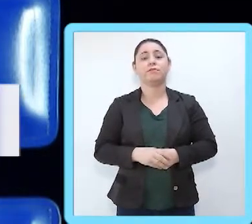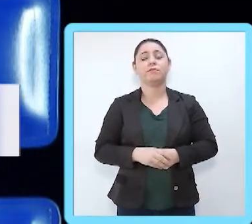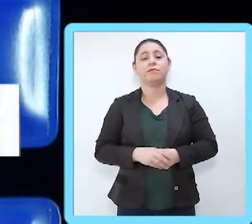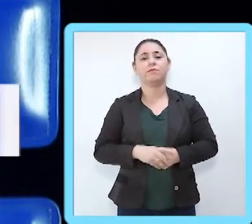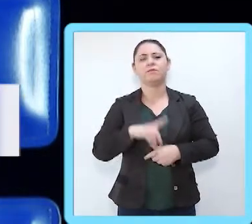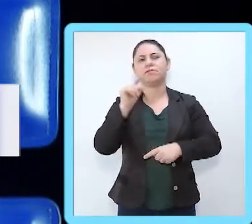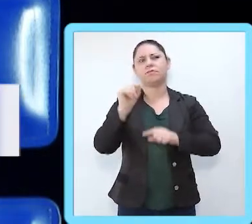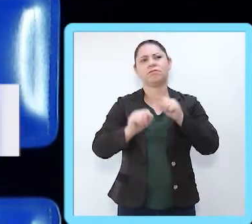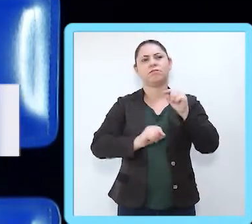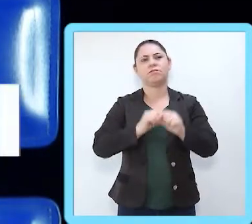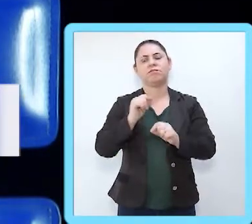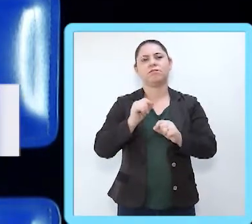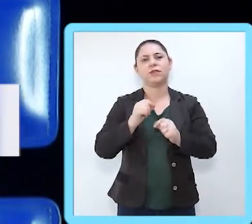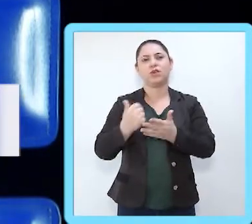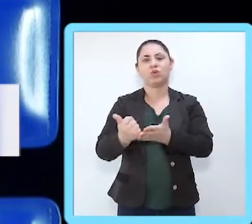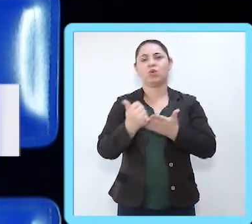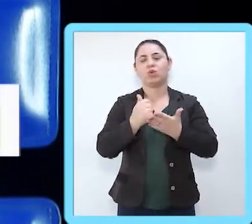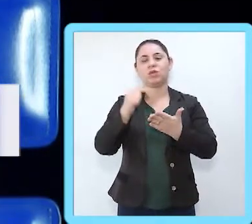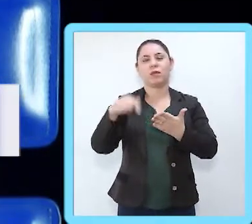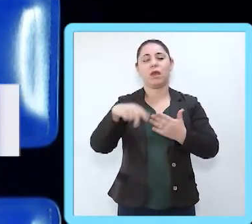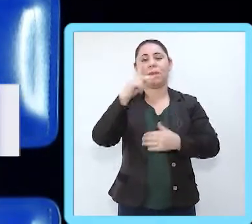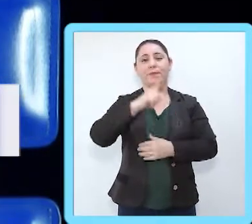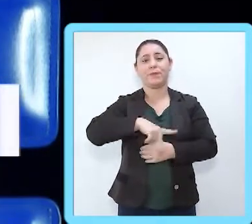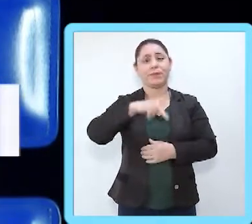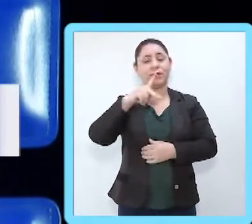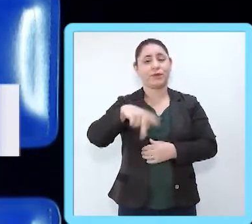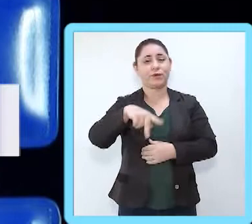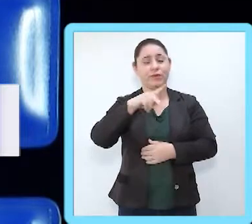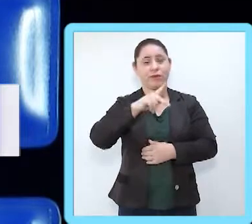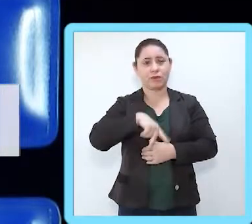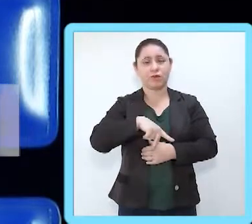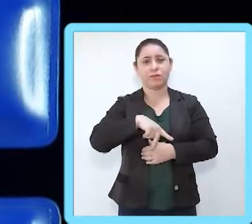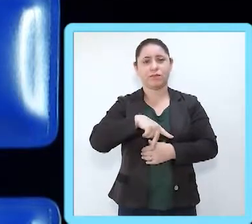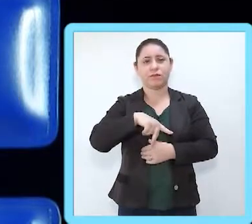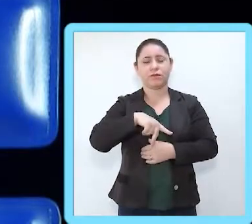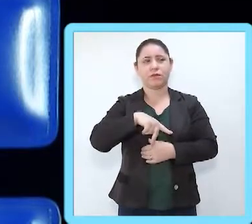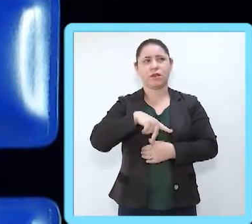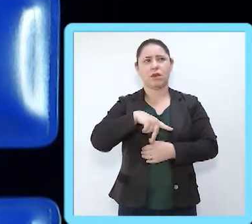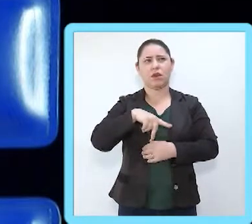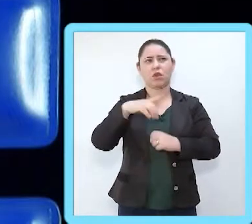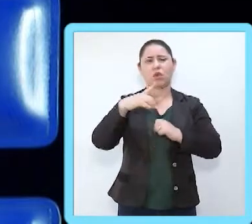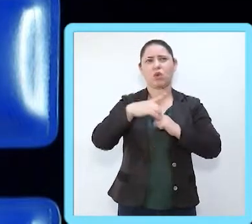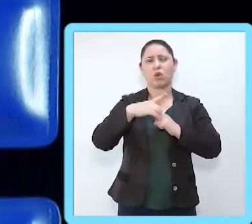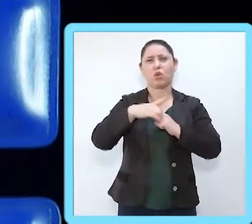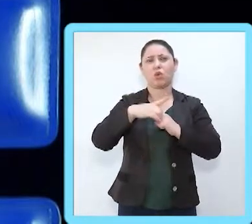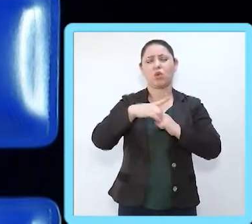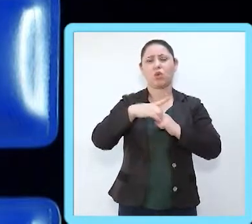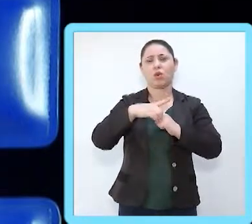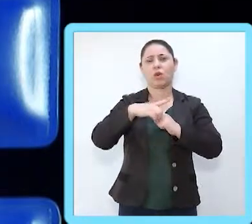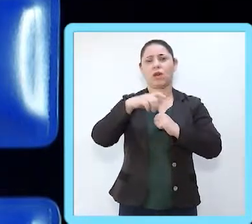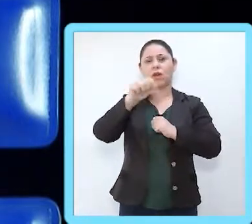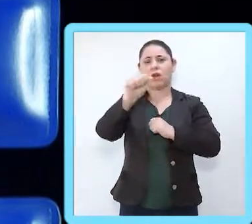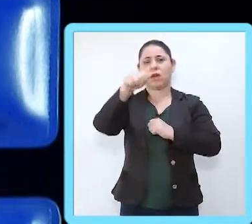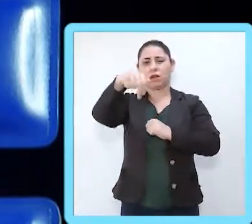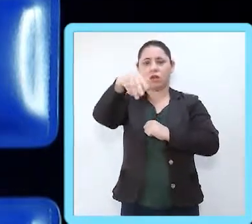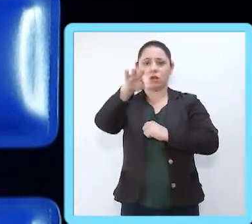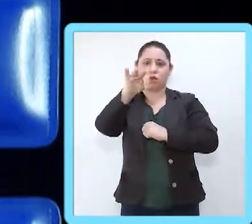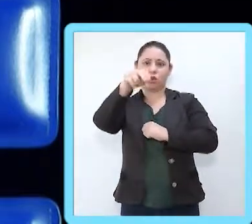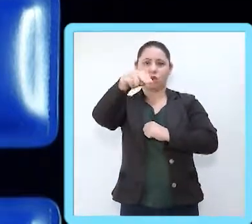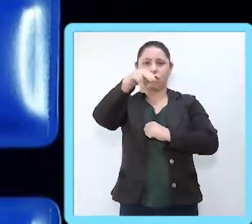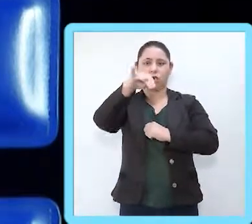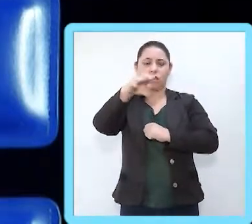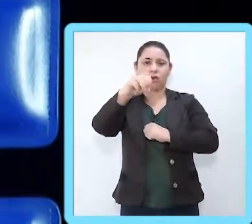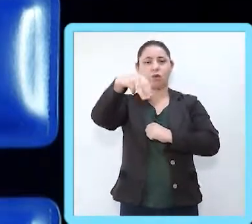que eu trouxe para cá, que era professor, o professor Dr. Antonino Moura Borges. Foi professor